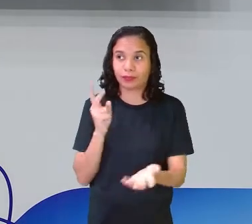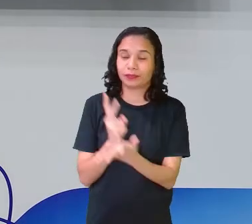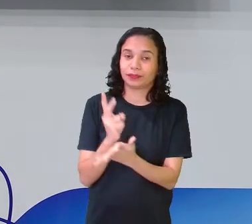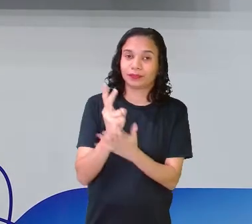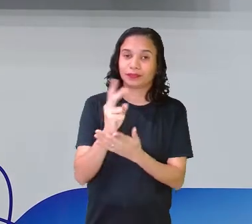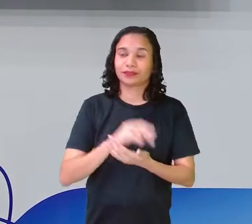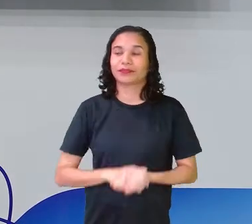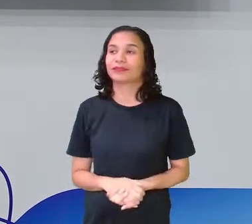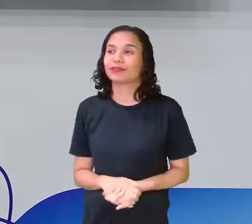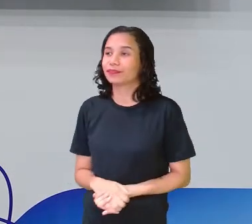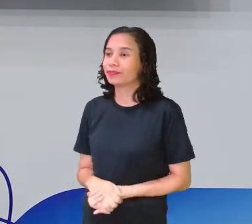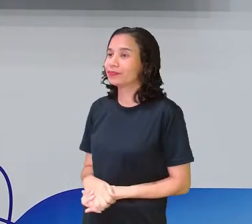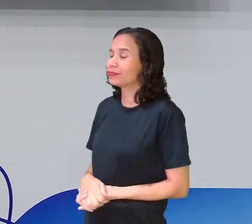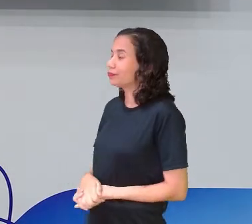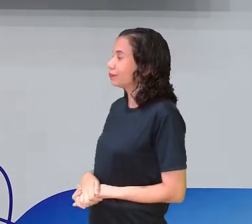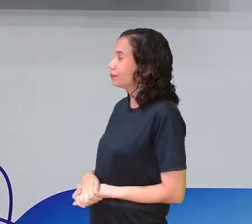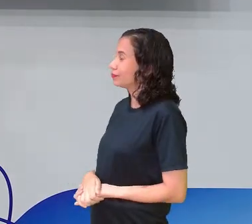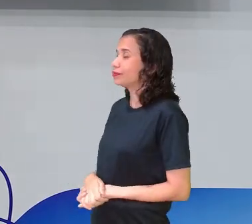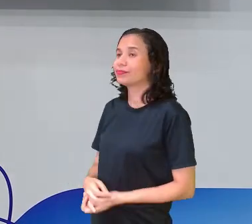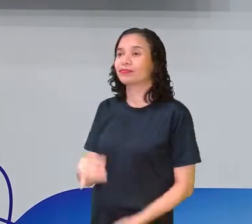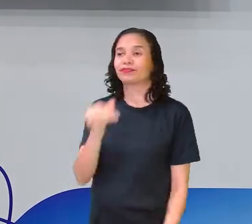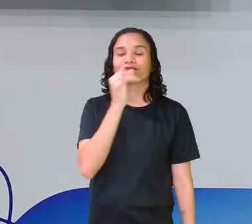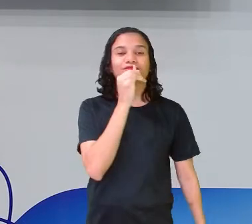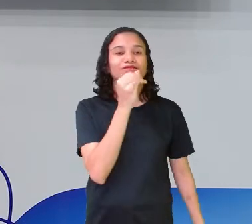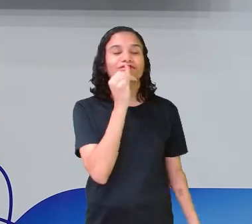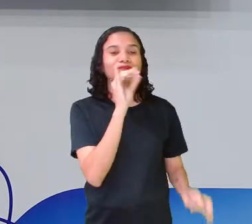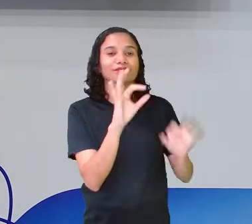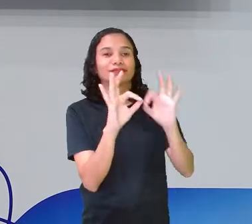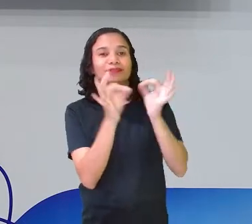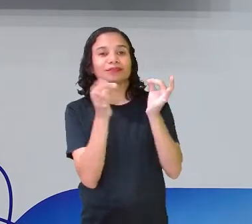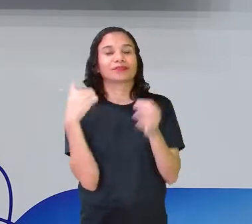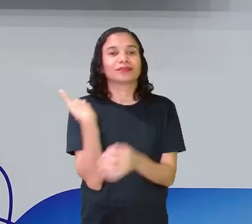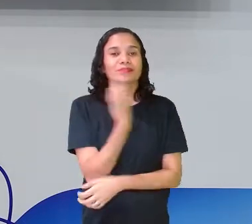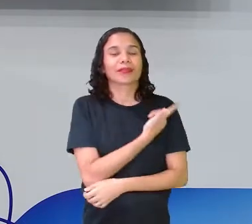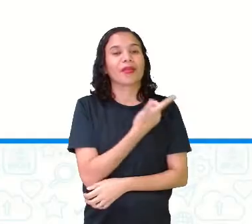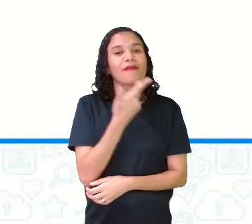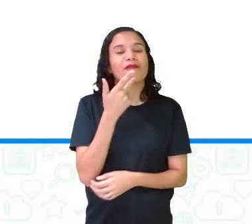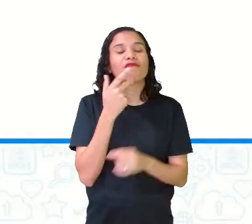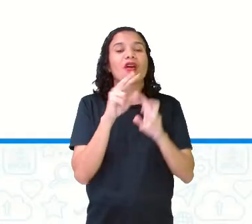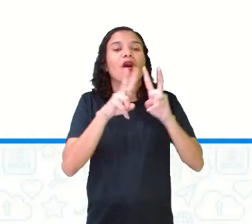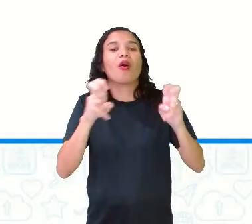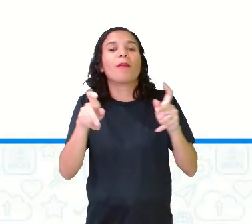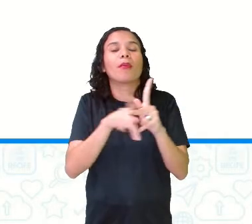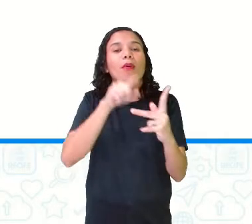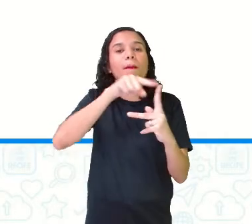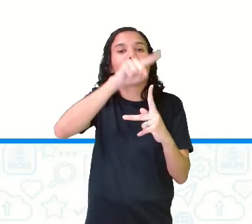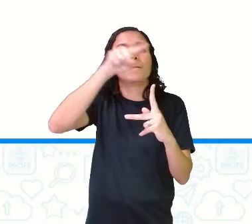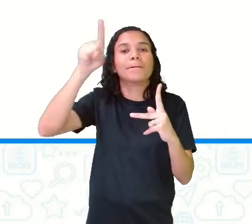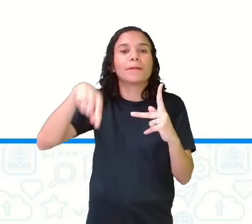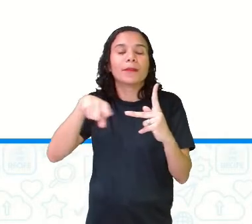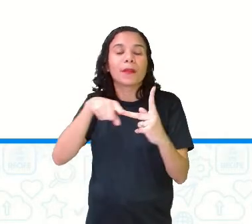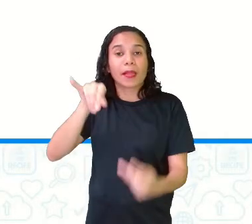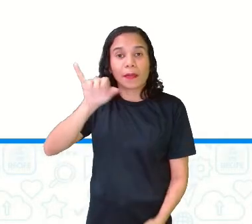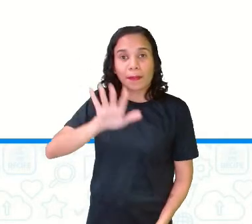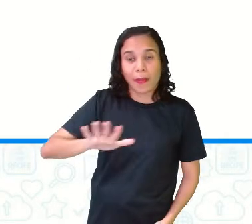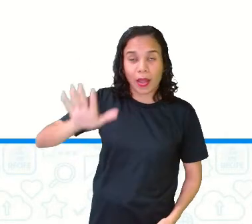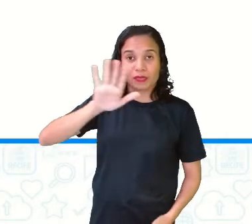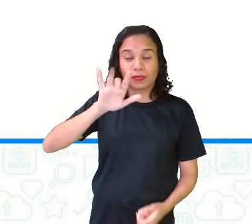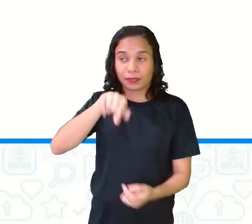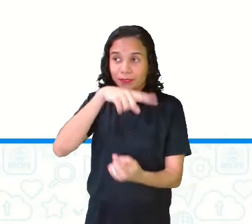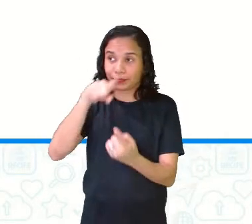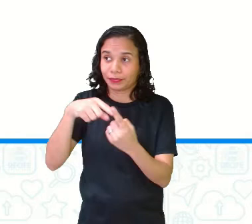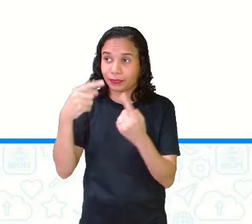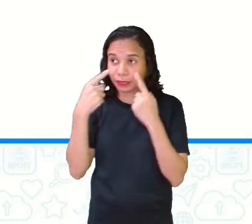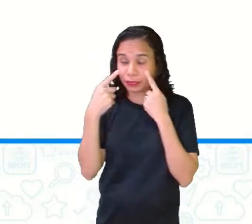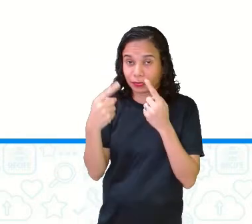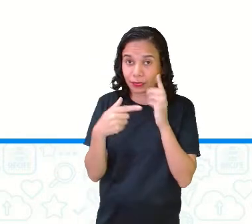continuar. Um exemplo simples aqui, se a gente fosse falar de perímetro, eu peguei essa imagem de propósito para